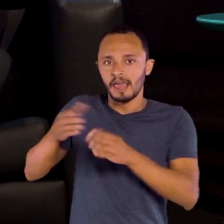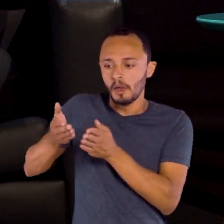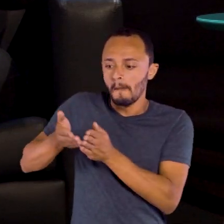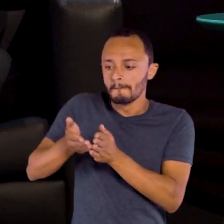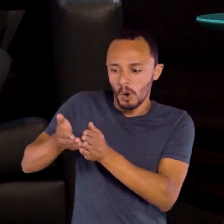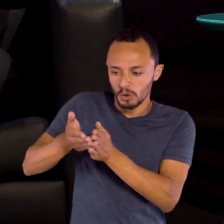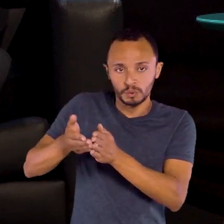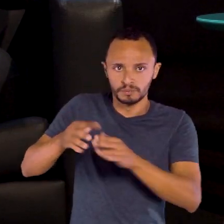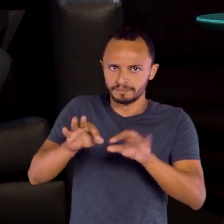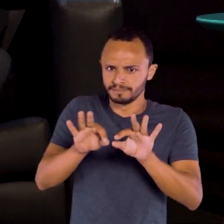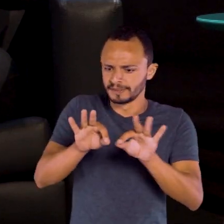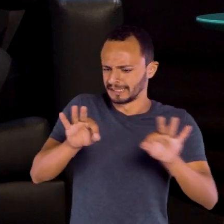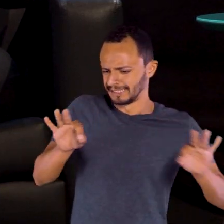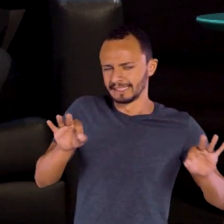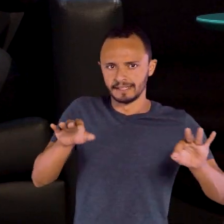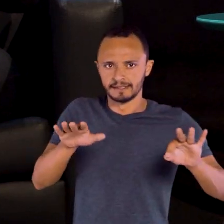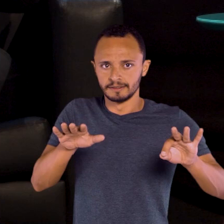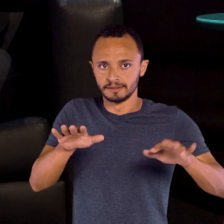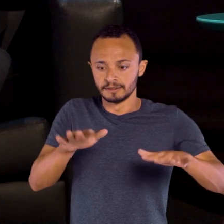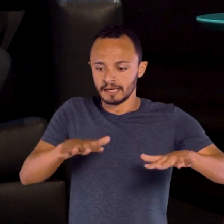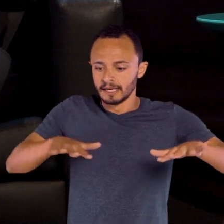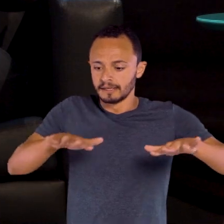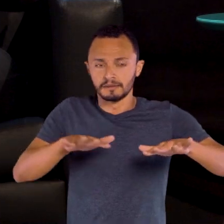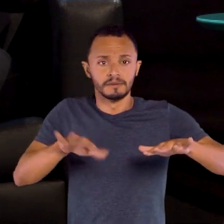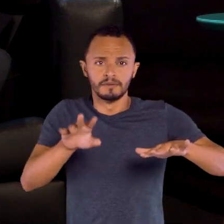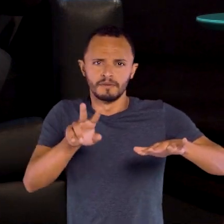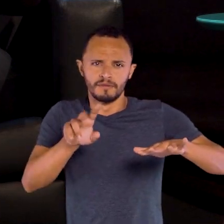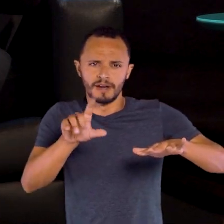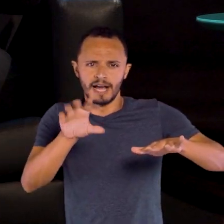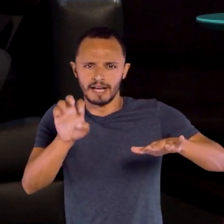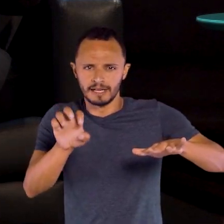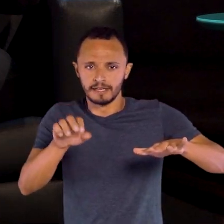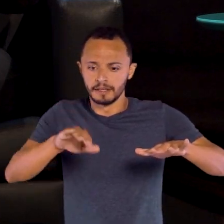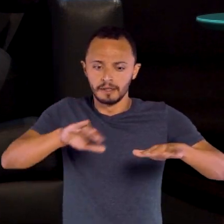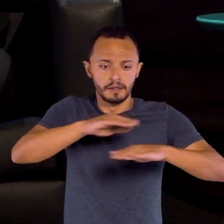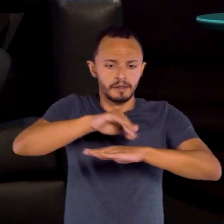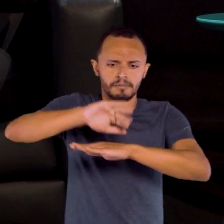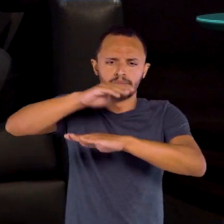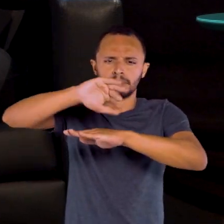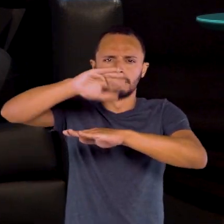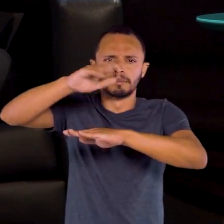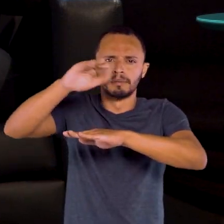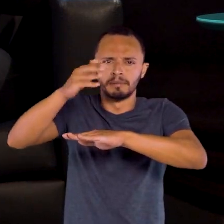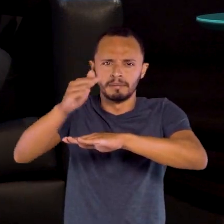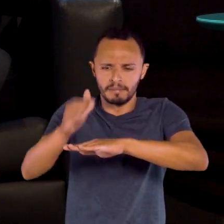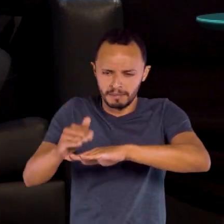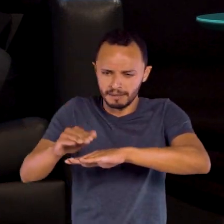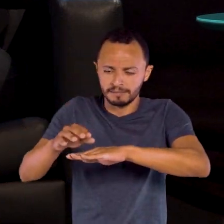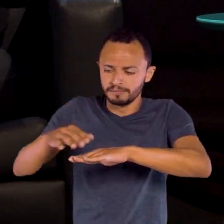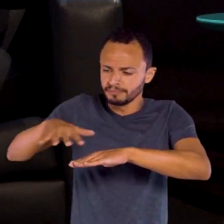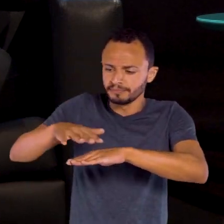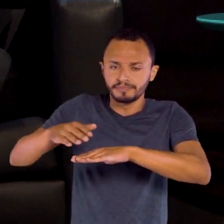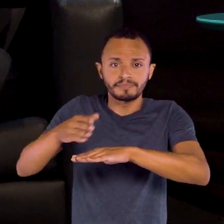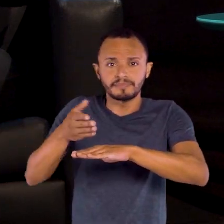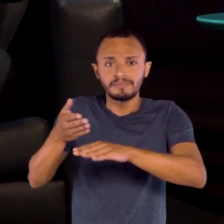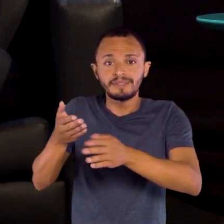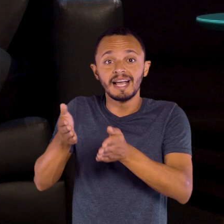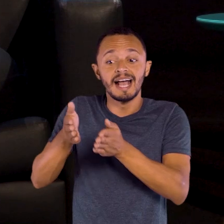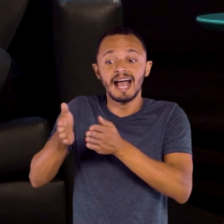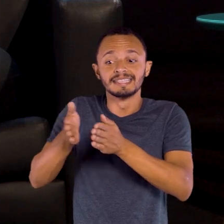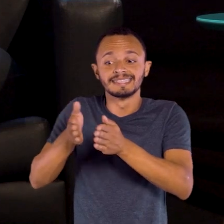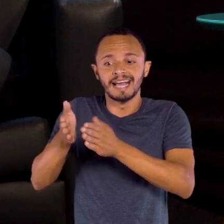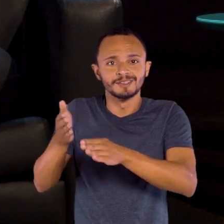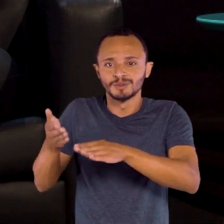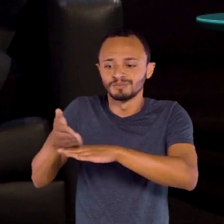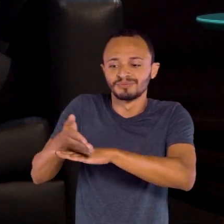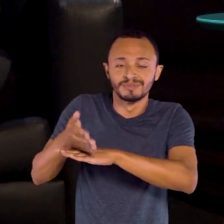tem nem noção que, naquela época, sim, era um vale, né, um valezinho cercado de montanhas enseadas e tal, e de difícil acesso. Então,